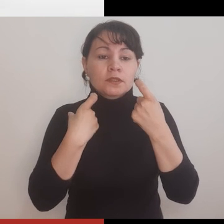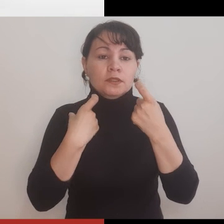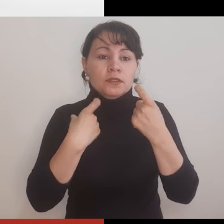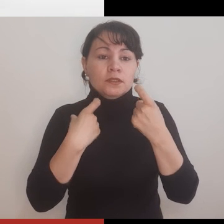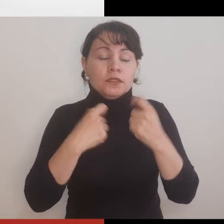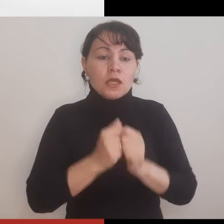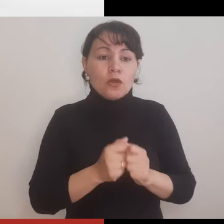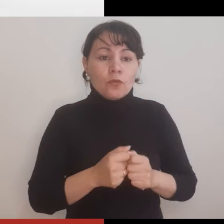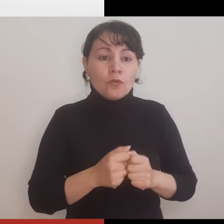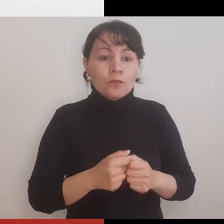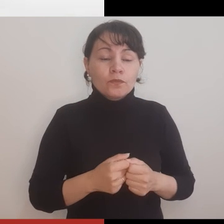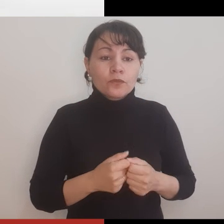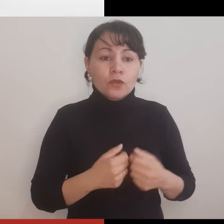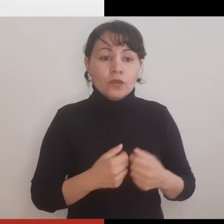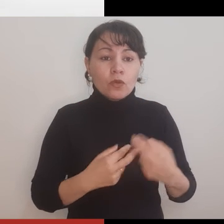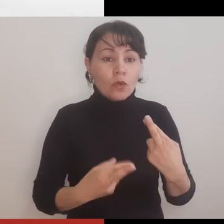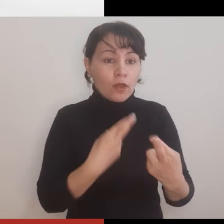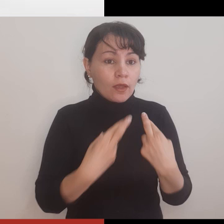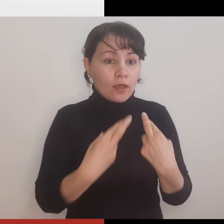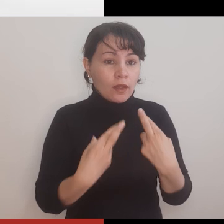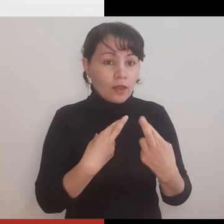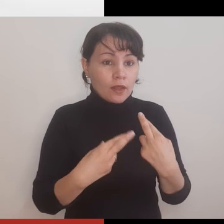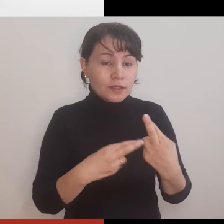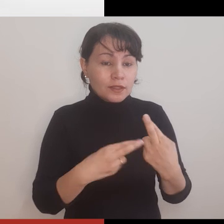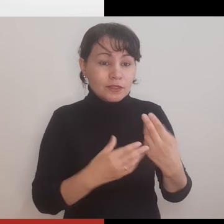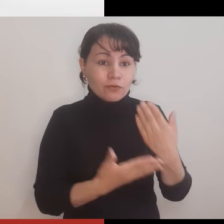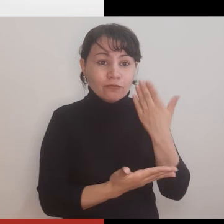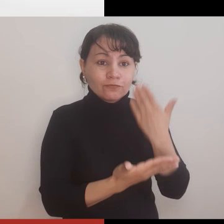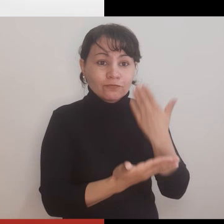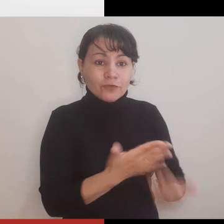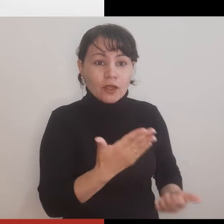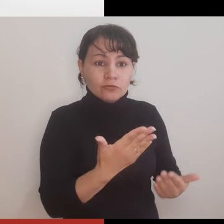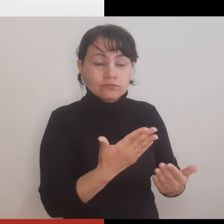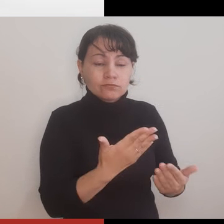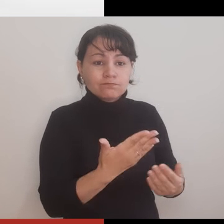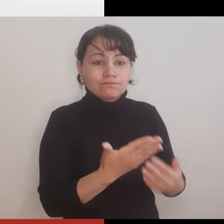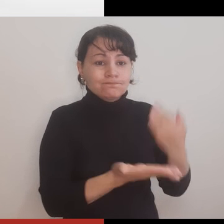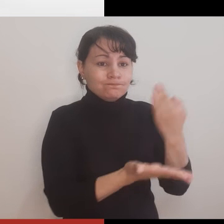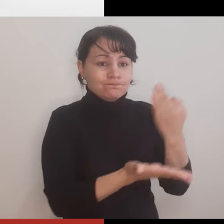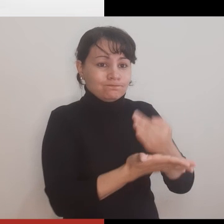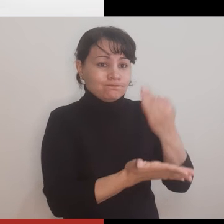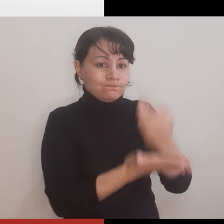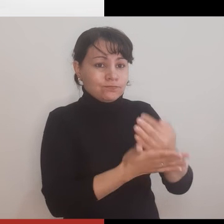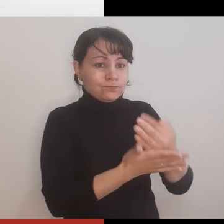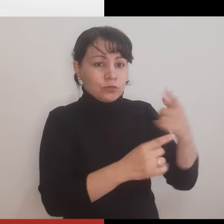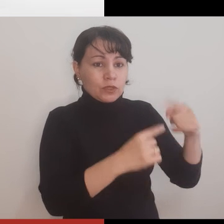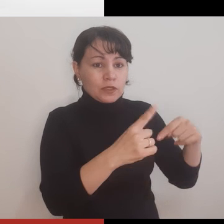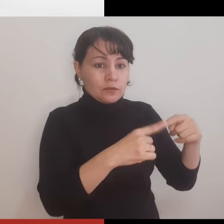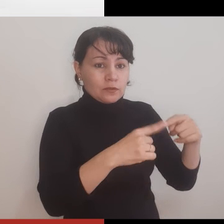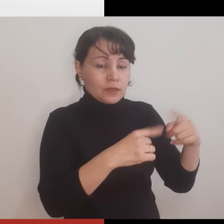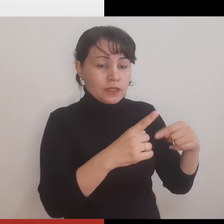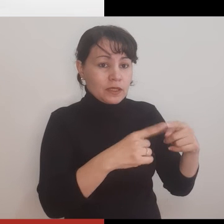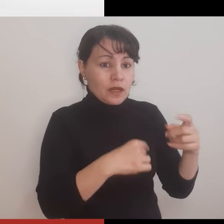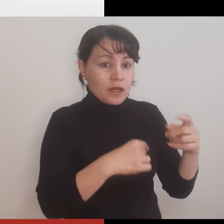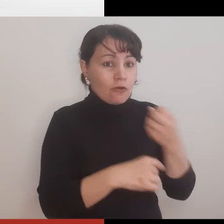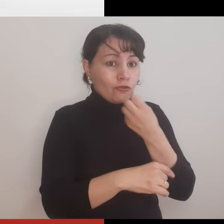com relação à escassez desses EPIs ou o uso inadequado